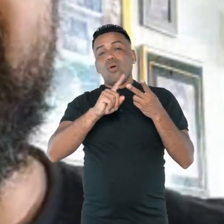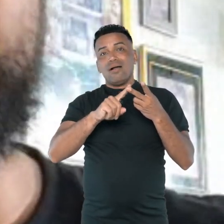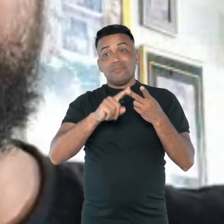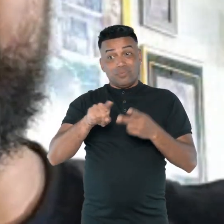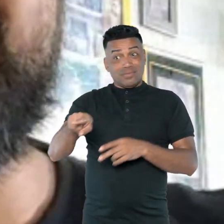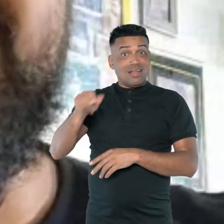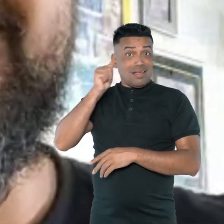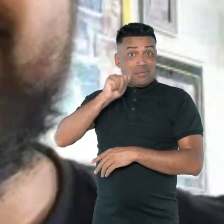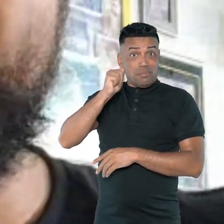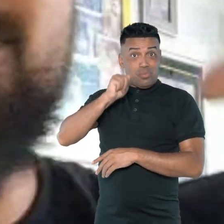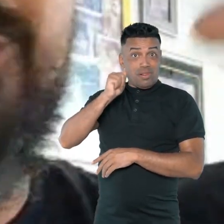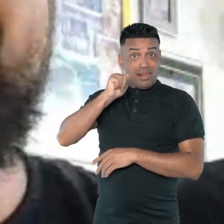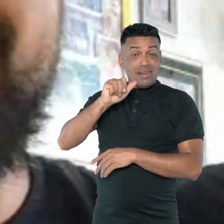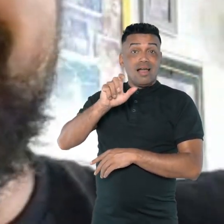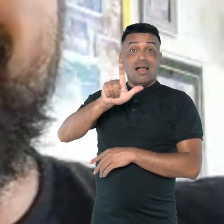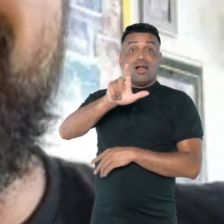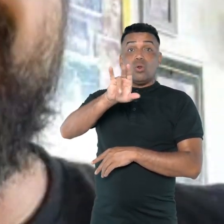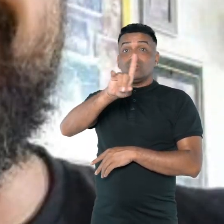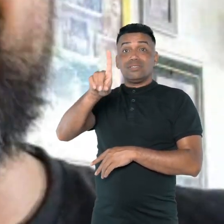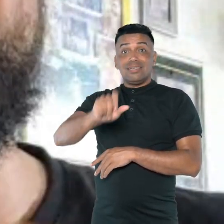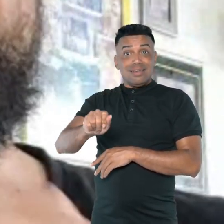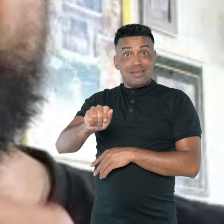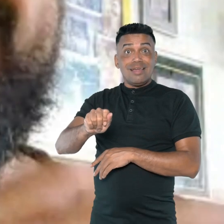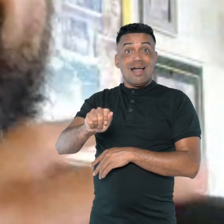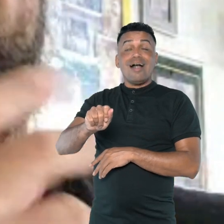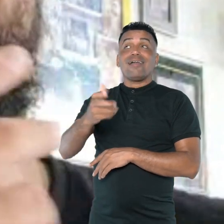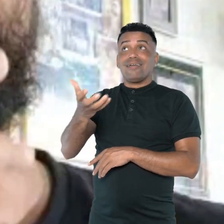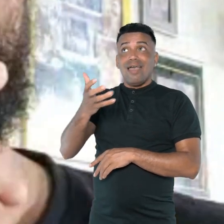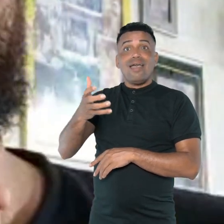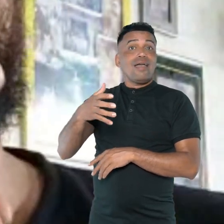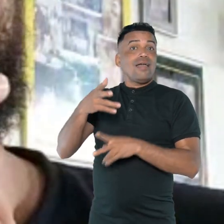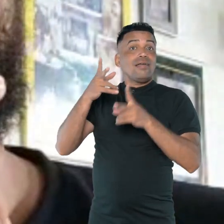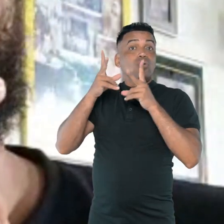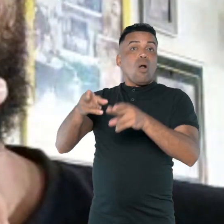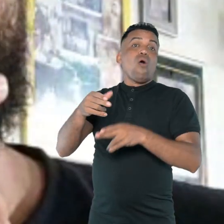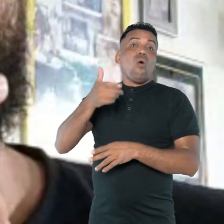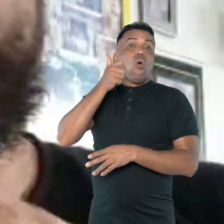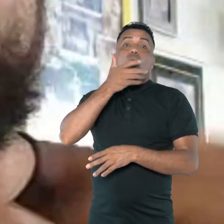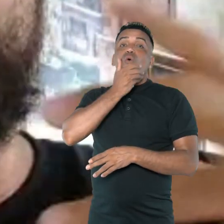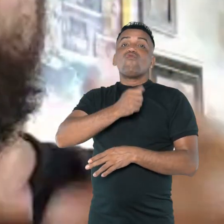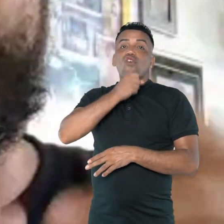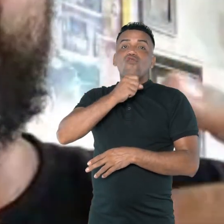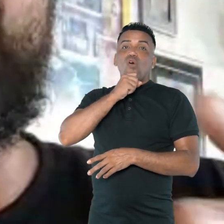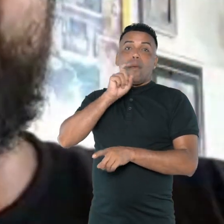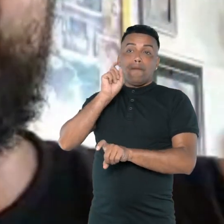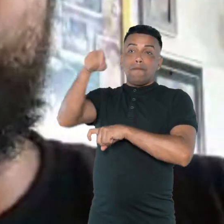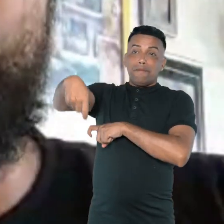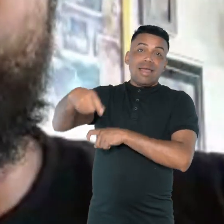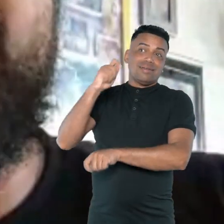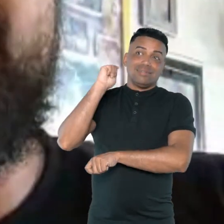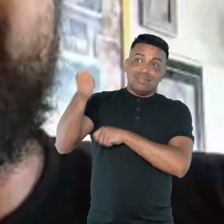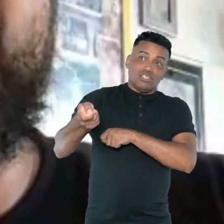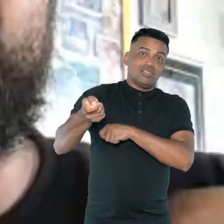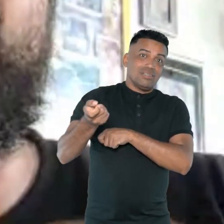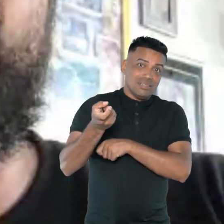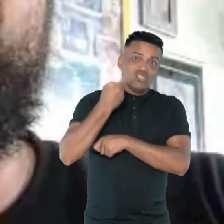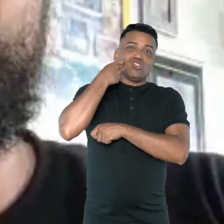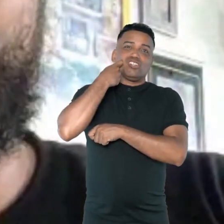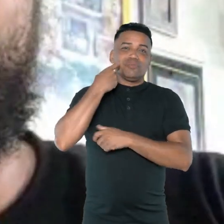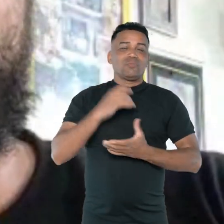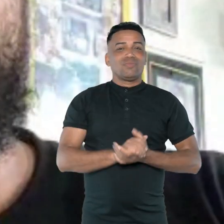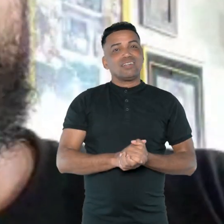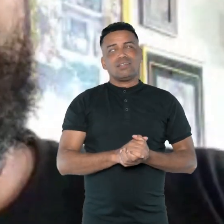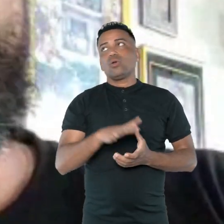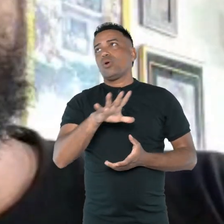avô, porque além de pescar, ele tem histórias maravilhosas das pescarias. Então é isso, eu tenho tanto amor por esses livros, estão